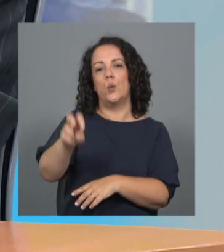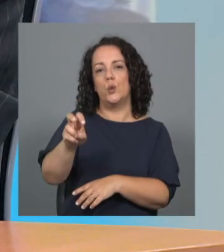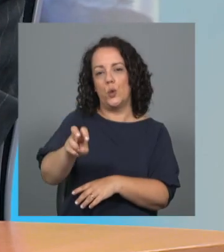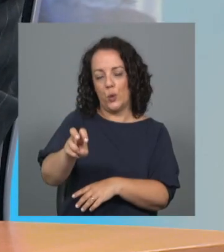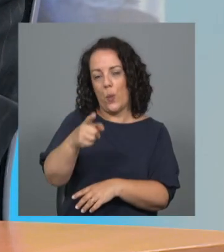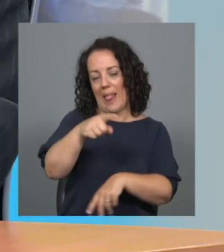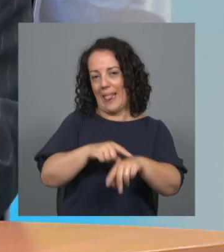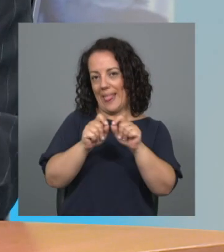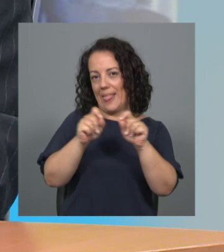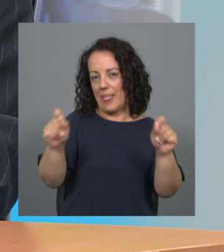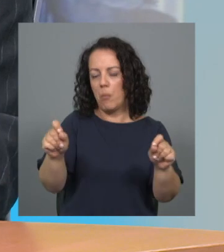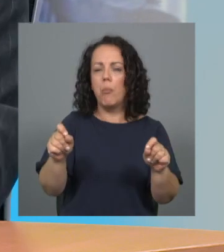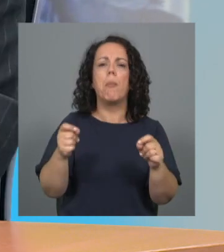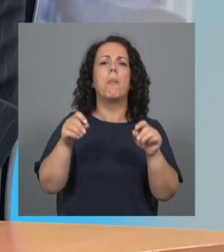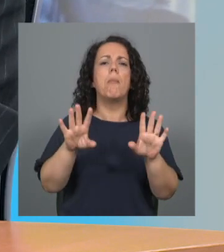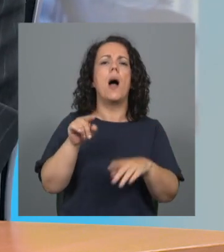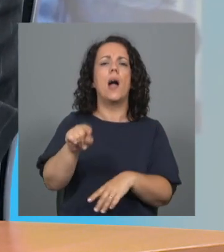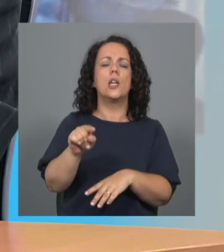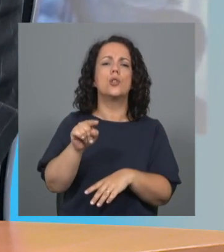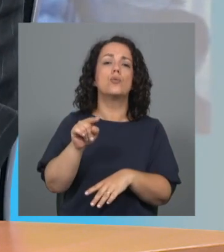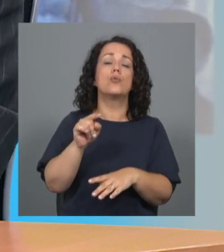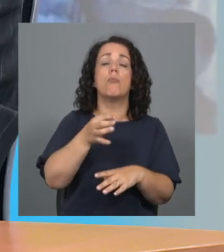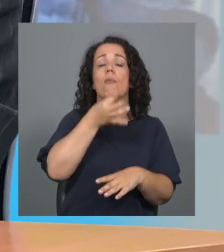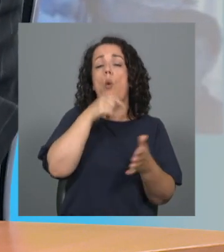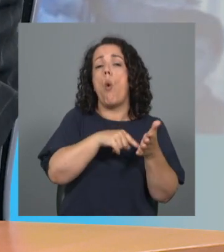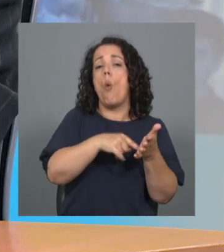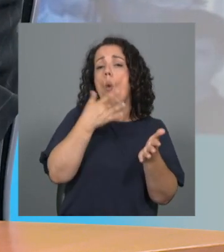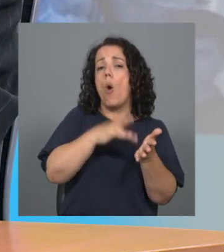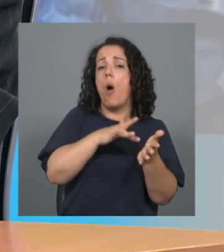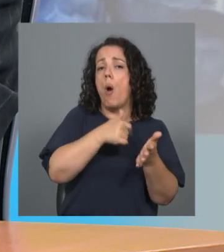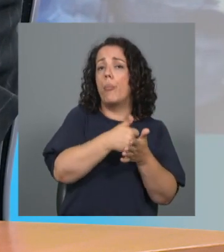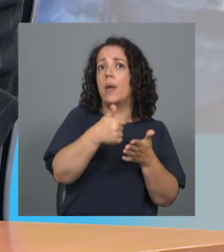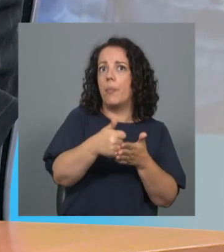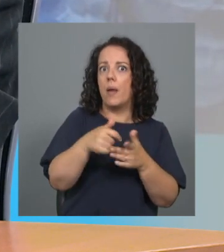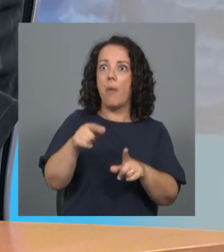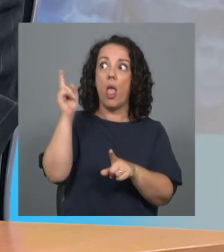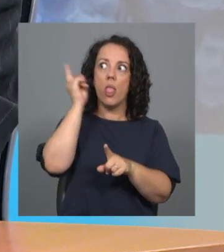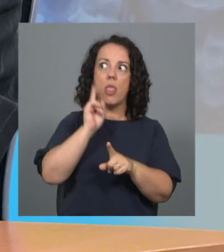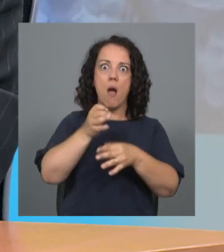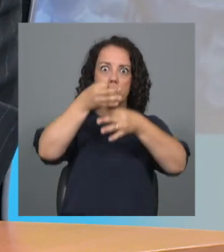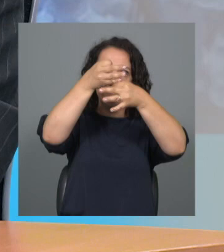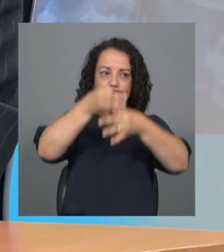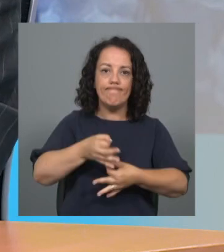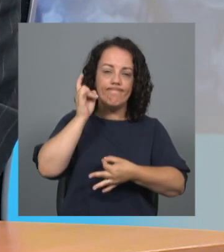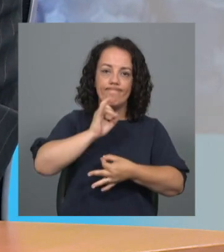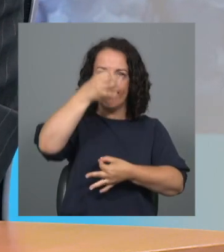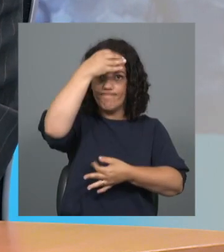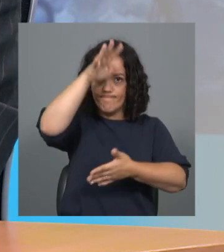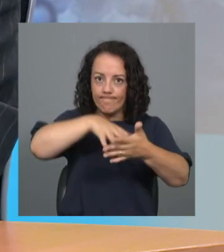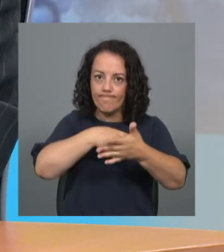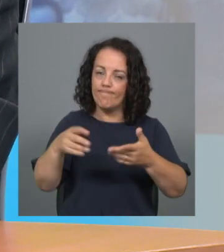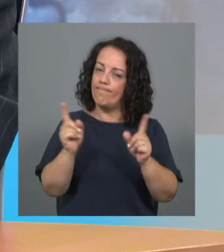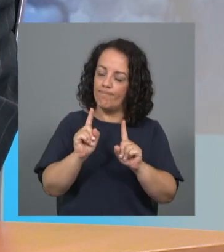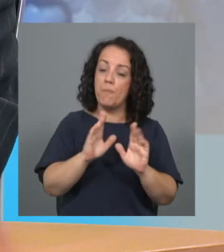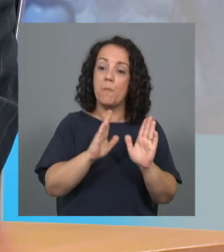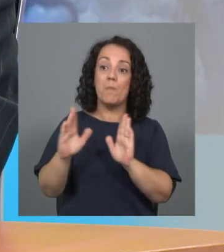exatamente esse tempo, mas naturalmente que isso são números bíblicos, não são datas cronológicas. A cronologia